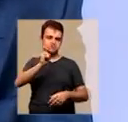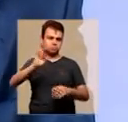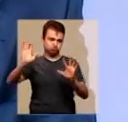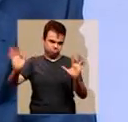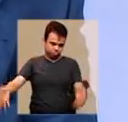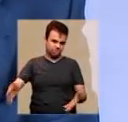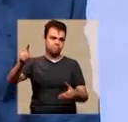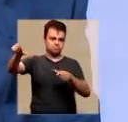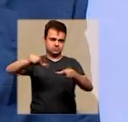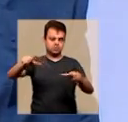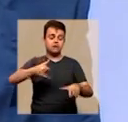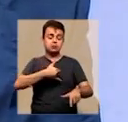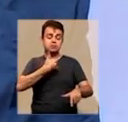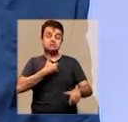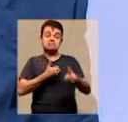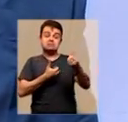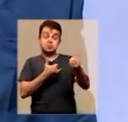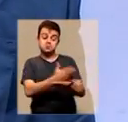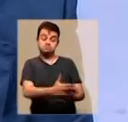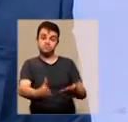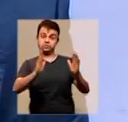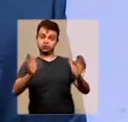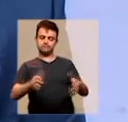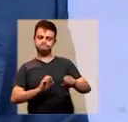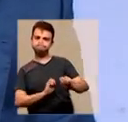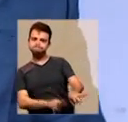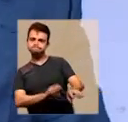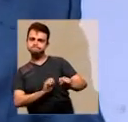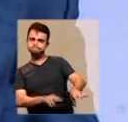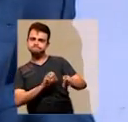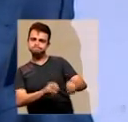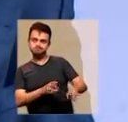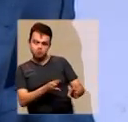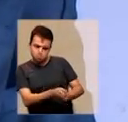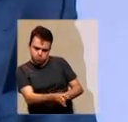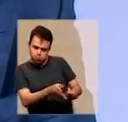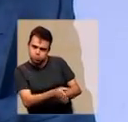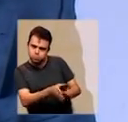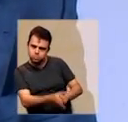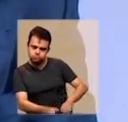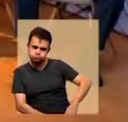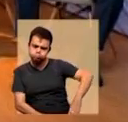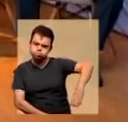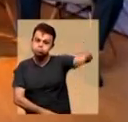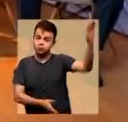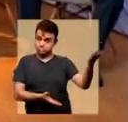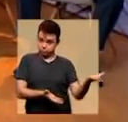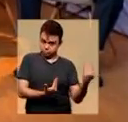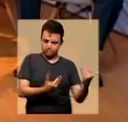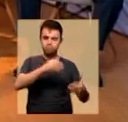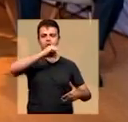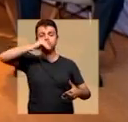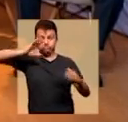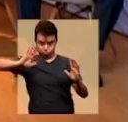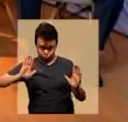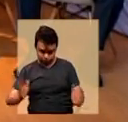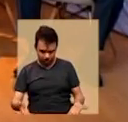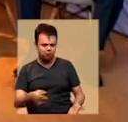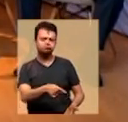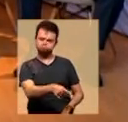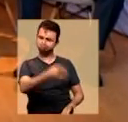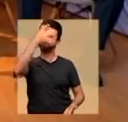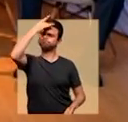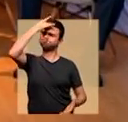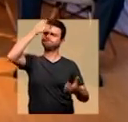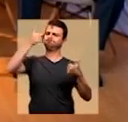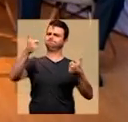trabalhar com a criança desde os 6, 7, 8, 9 anos de idade. Essa criança bem orientada no trânsito, quando for adolescente, um adulto,